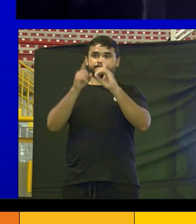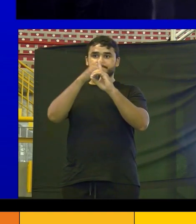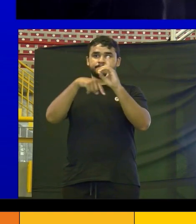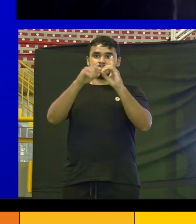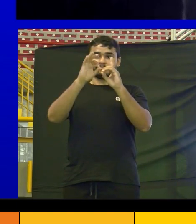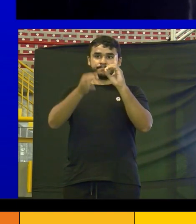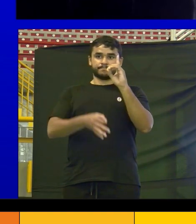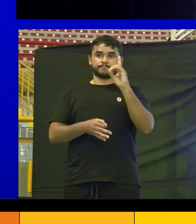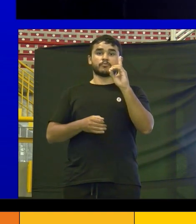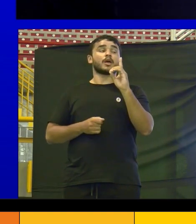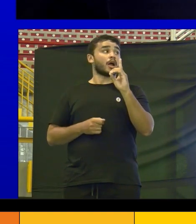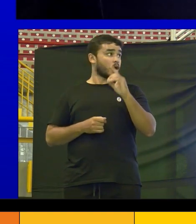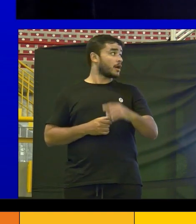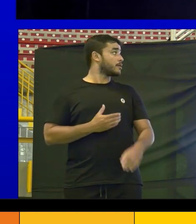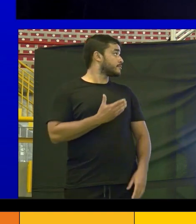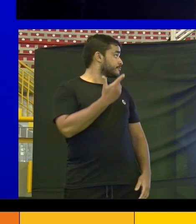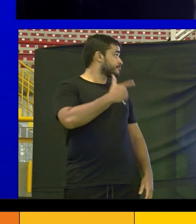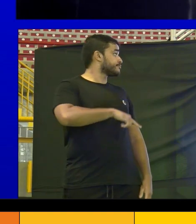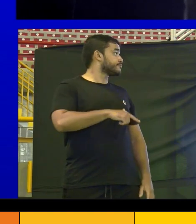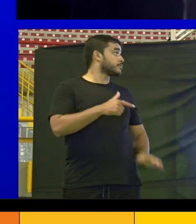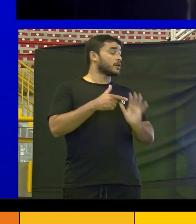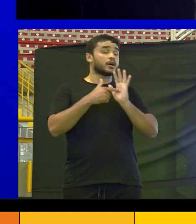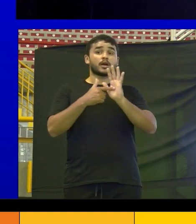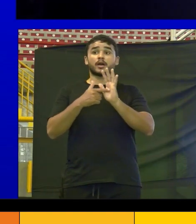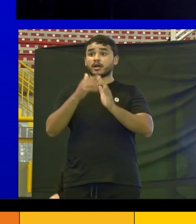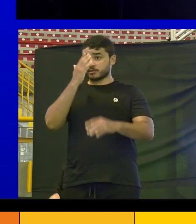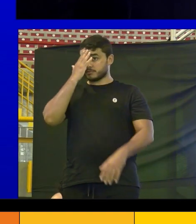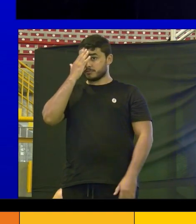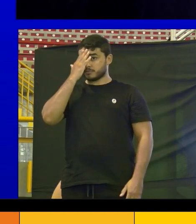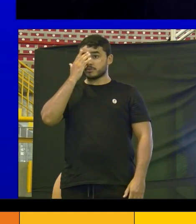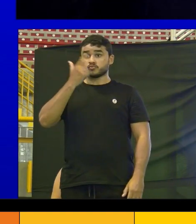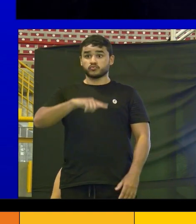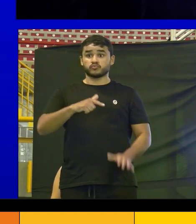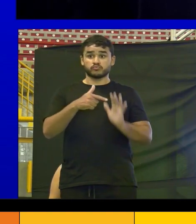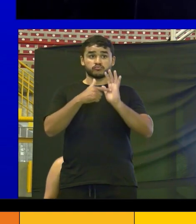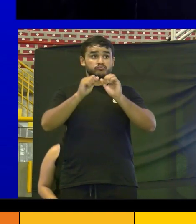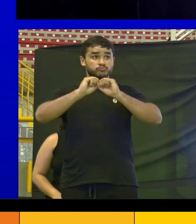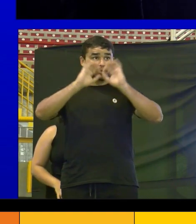volto a repetir, volto a insistir nesse ponto que...